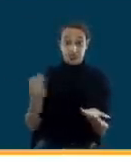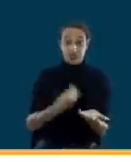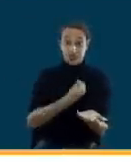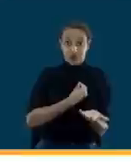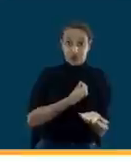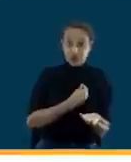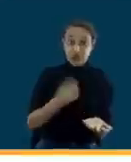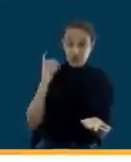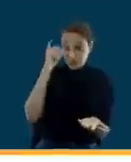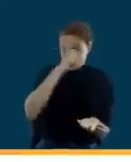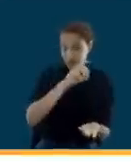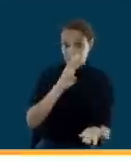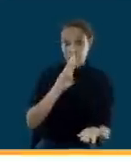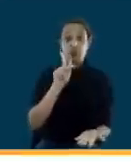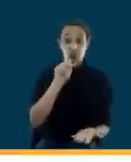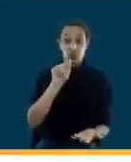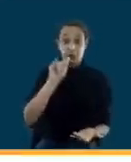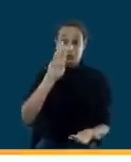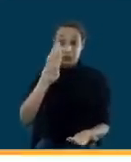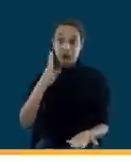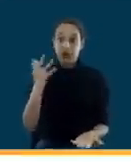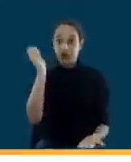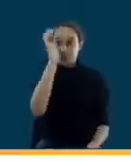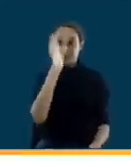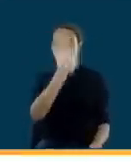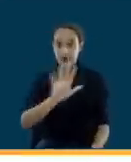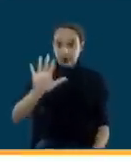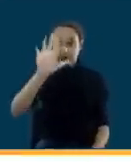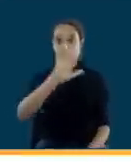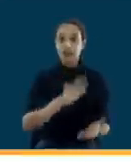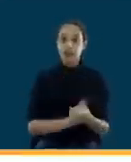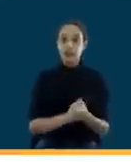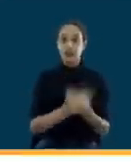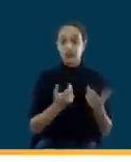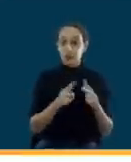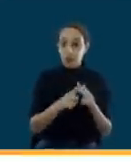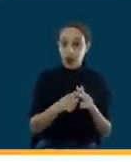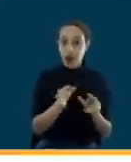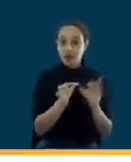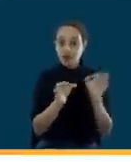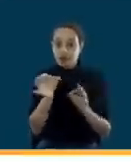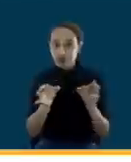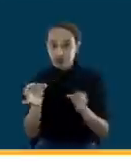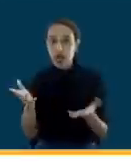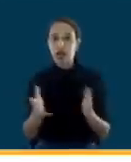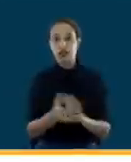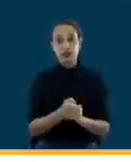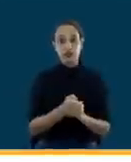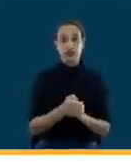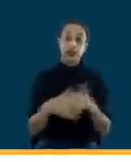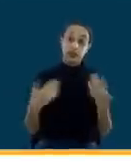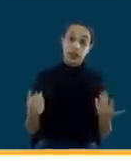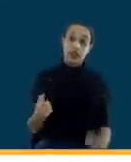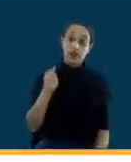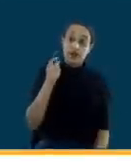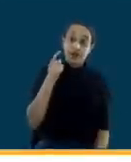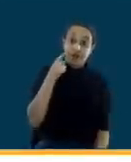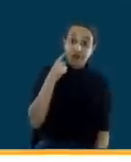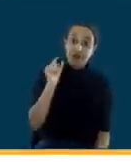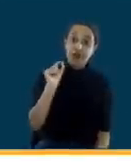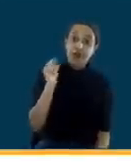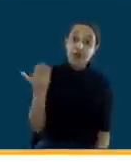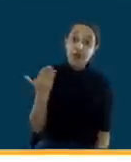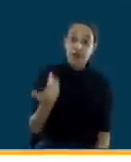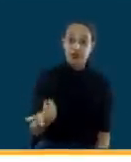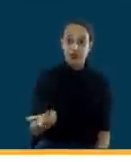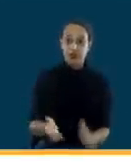manutenção do nosso patrimônio material, do nosso patrimônio imaterial. Então, o que nós estamos vendo hoje? Essa Lei Aldir Blanc vai